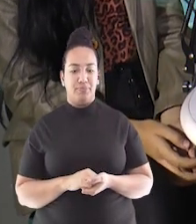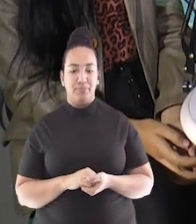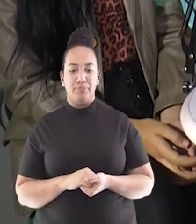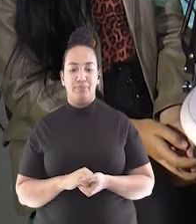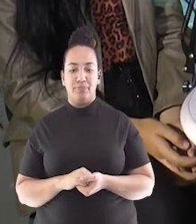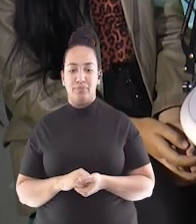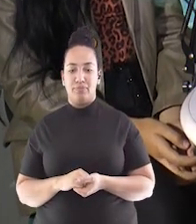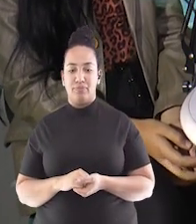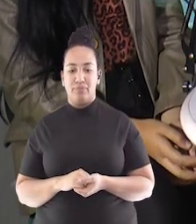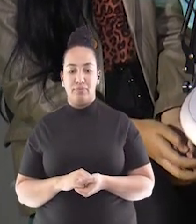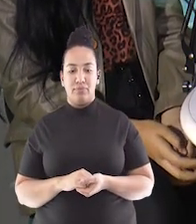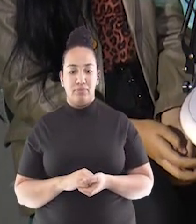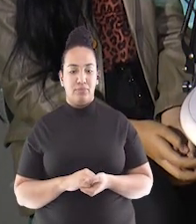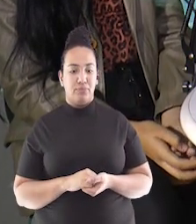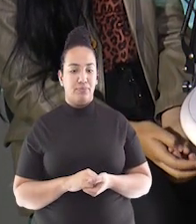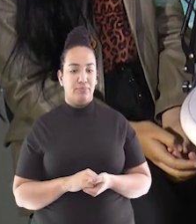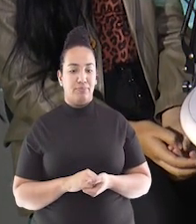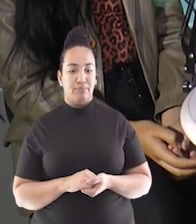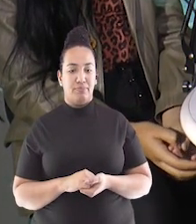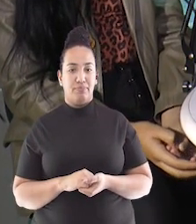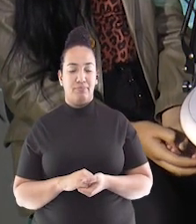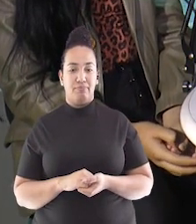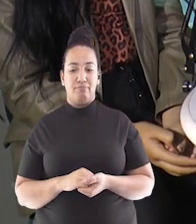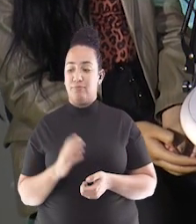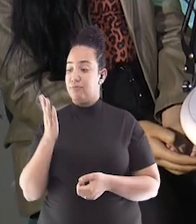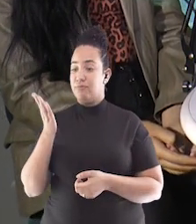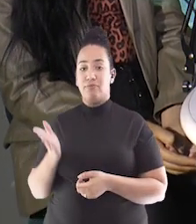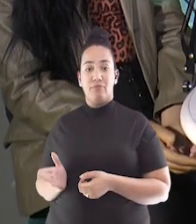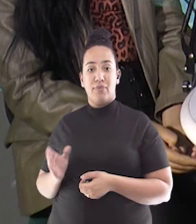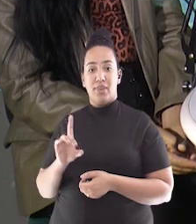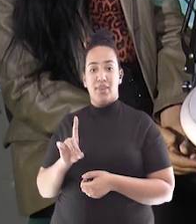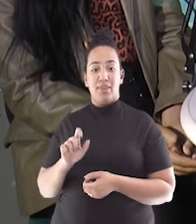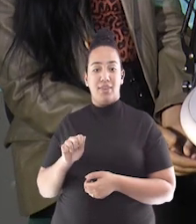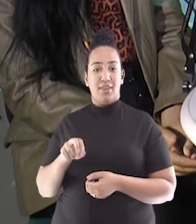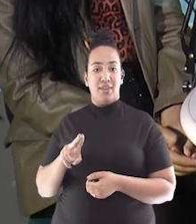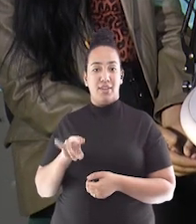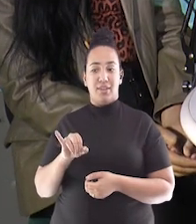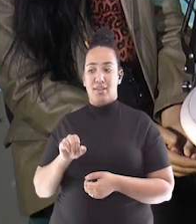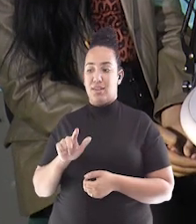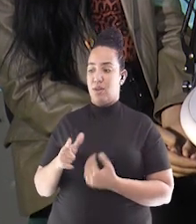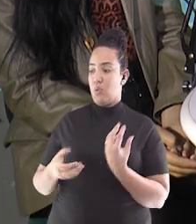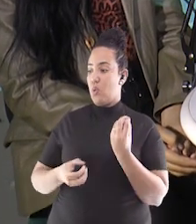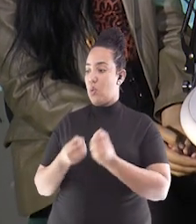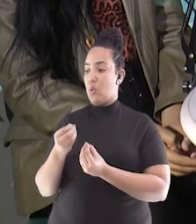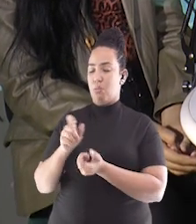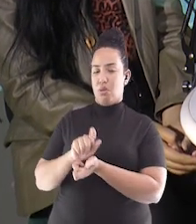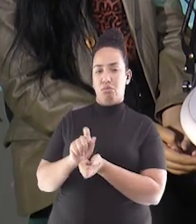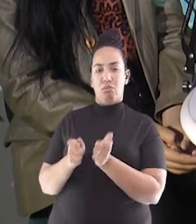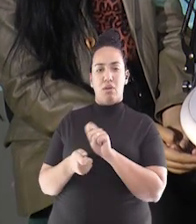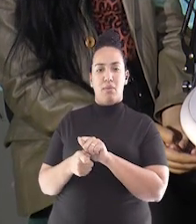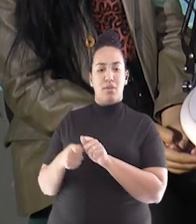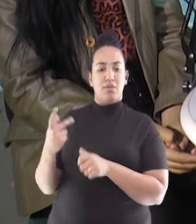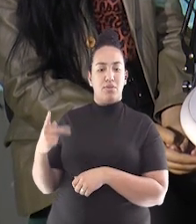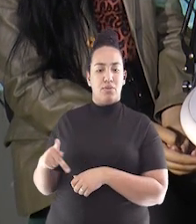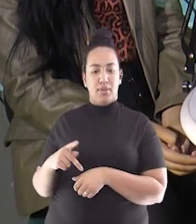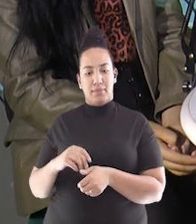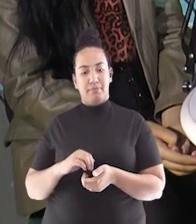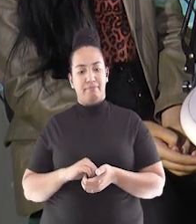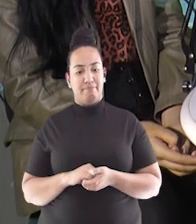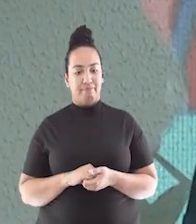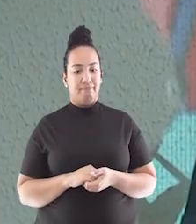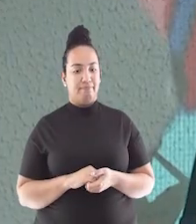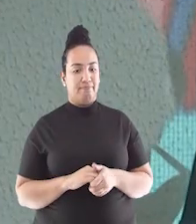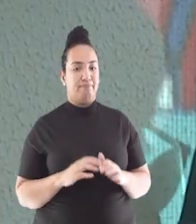né? físico, né? Sim. E você, Daniel, como é que foi essa adaptação aí, esse dia a dia, agora que vocês voltaram